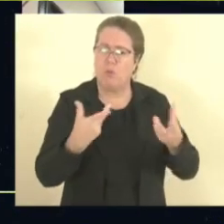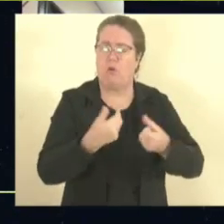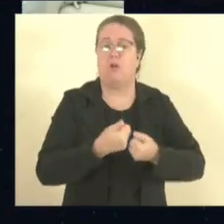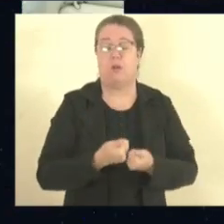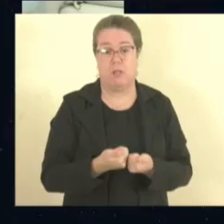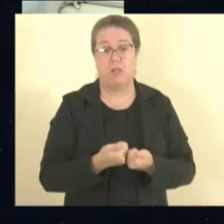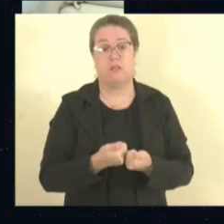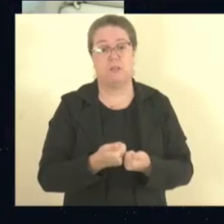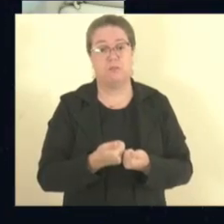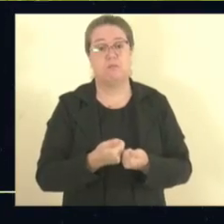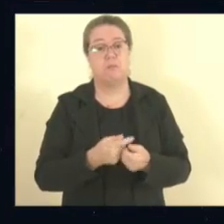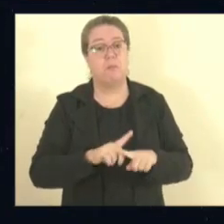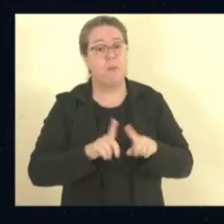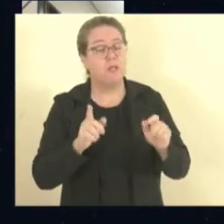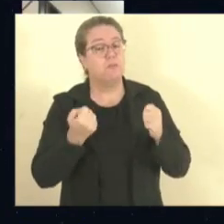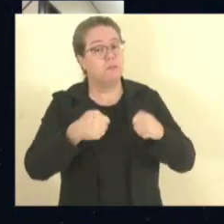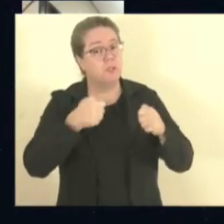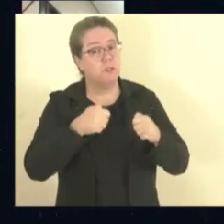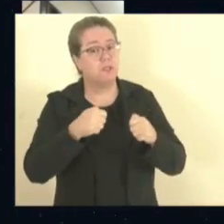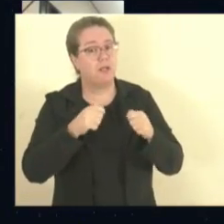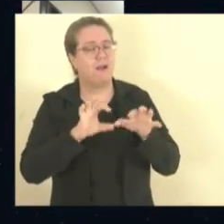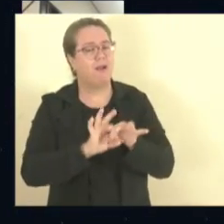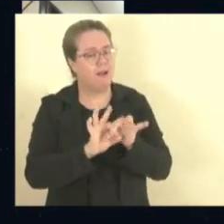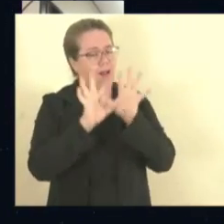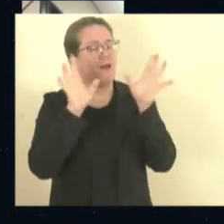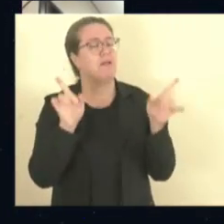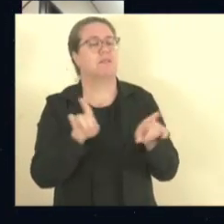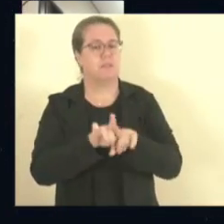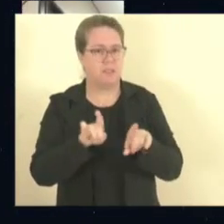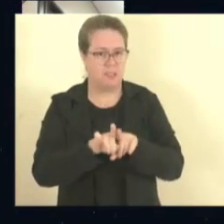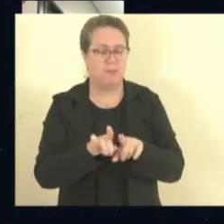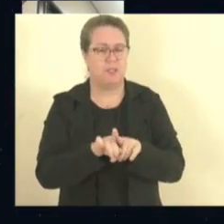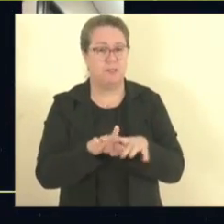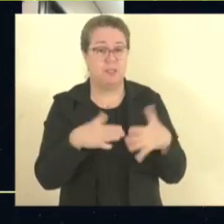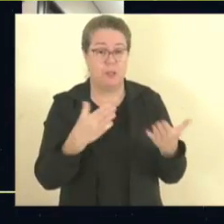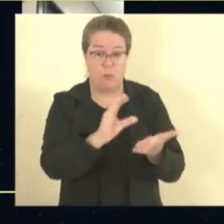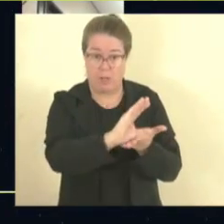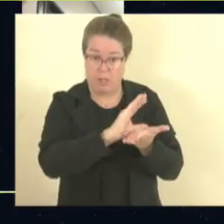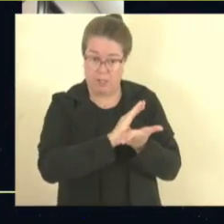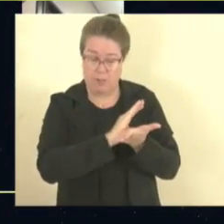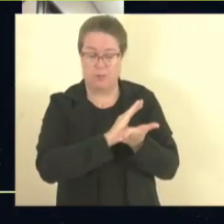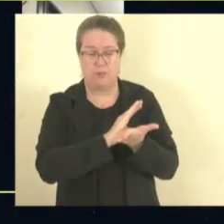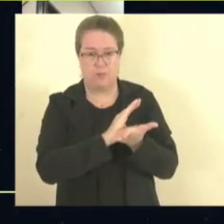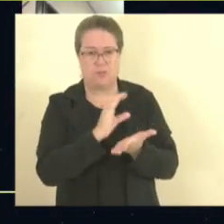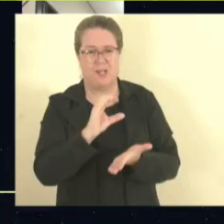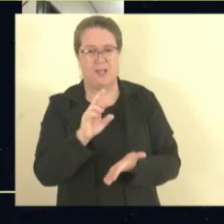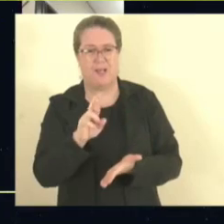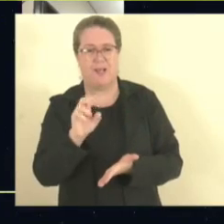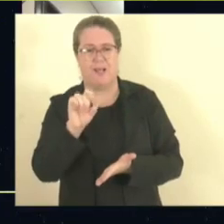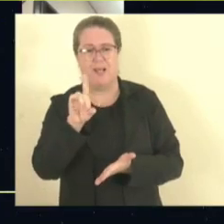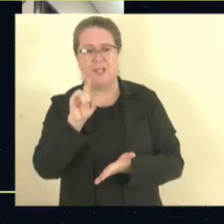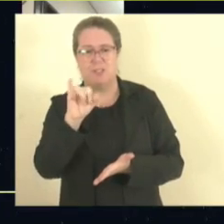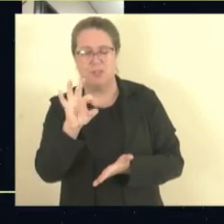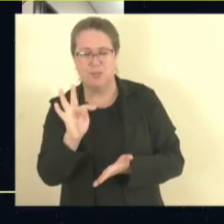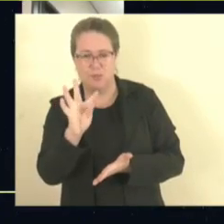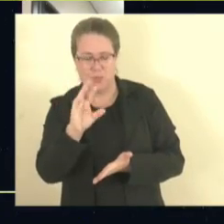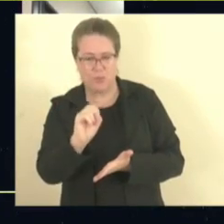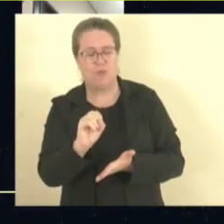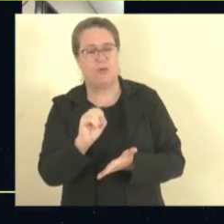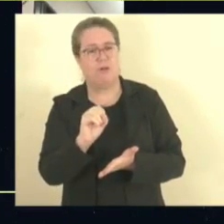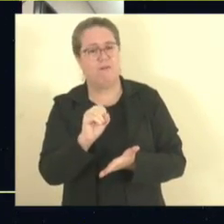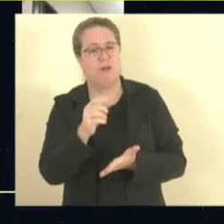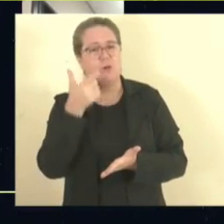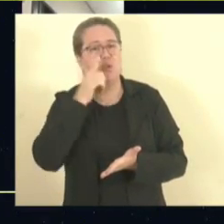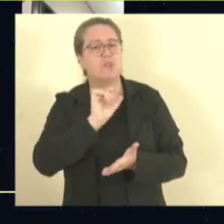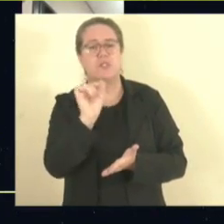a população aprova. E os recursos que estão sendo captados nesse crédito, eles vêm para poder contribuir ainda